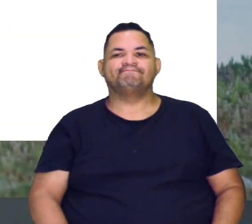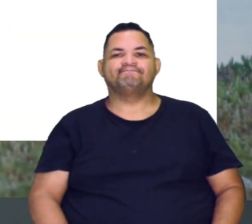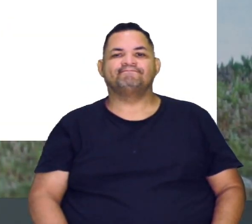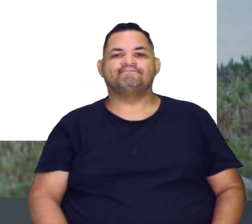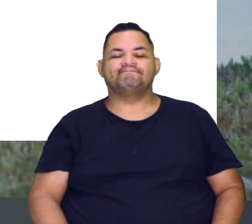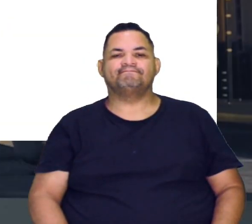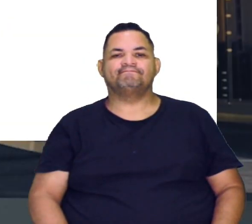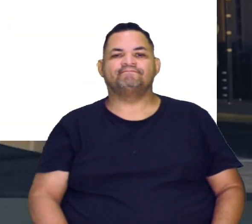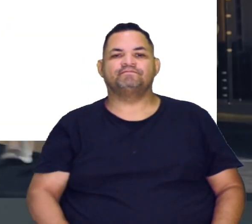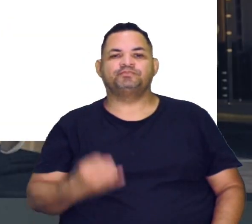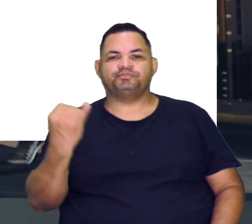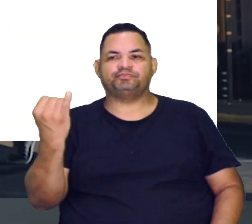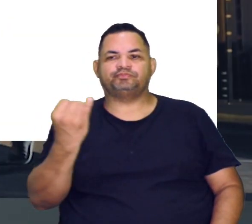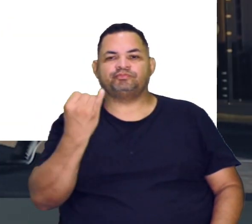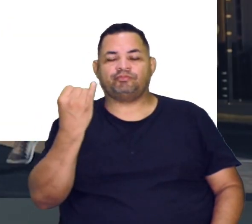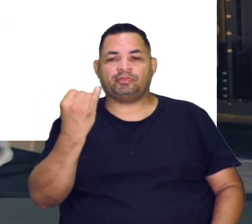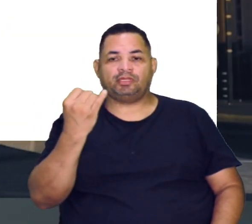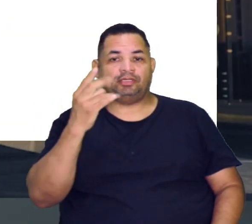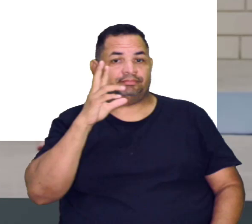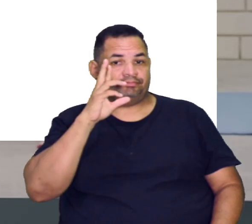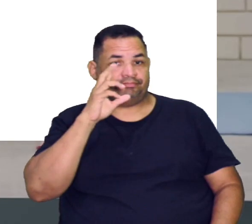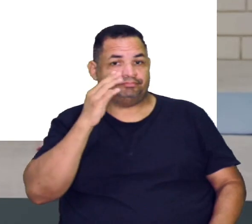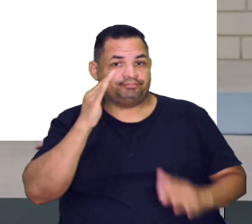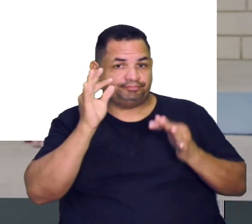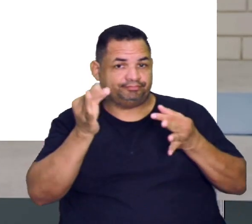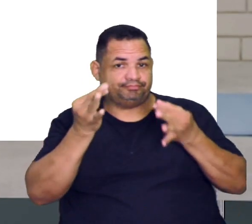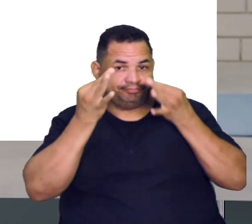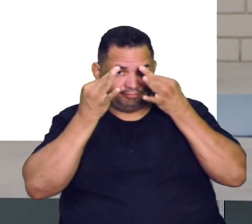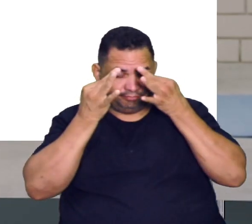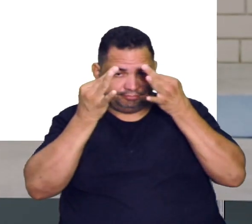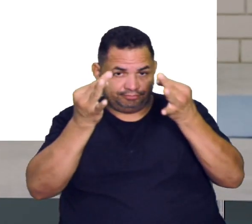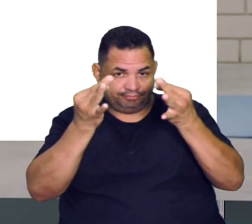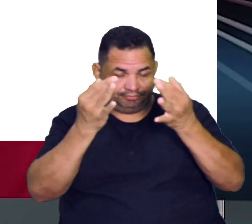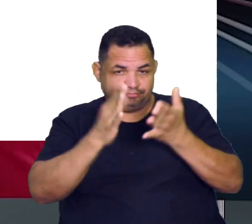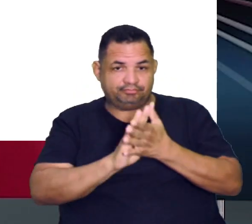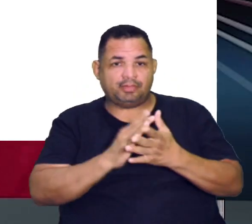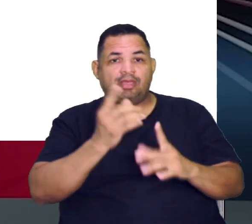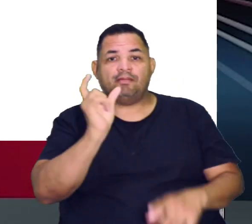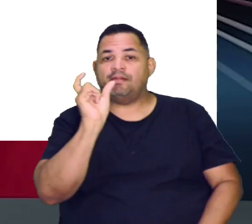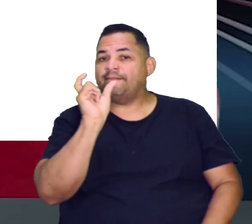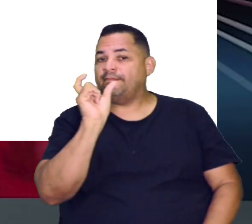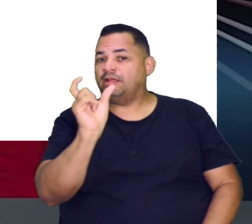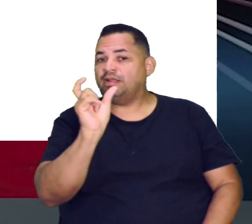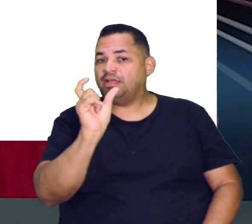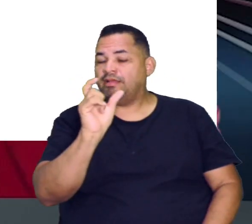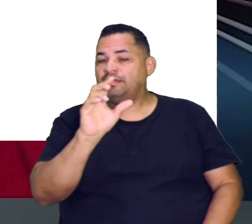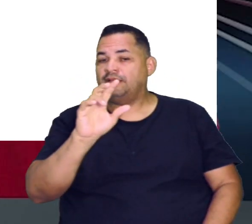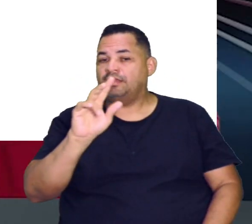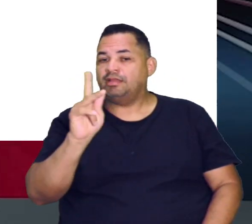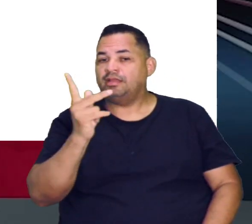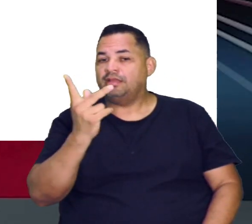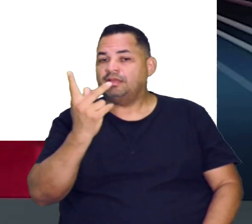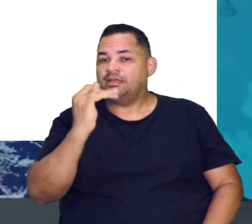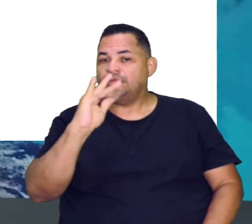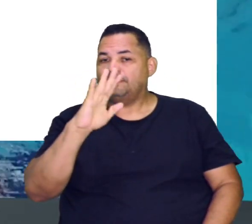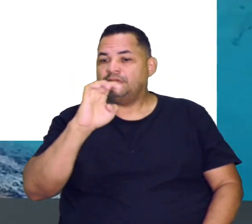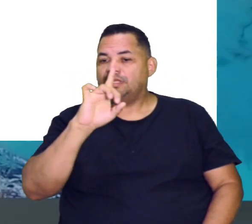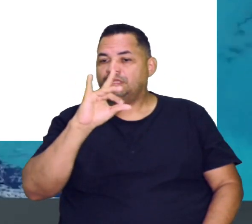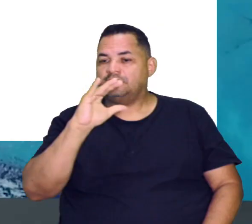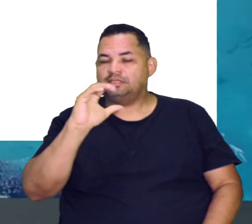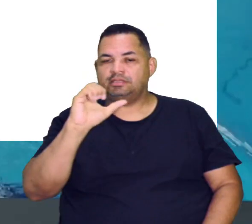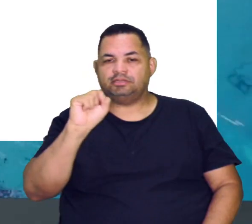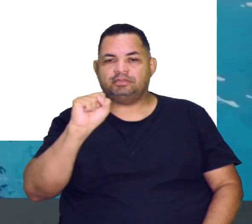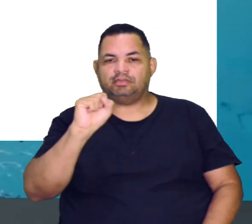Ainda sobre isso, é importante a gente ficar atento. Então, essa hipertensão é um termo médico para a gente falar aí sobre a